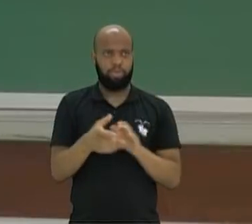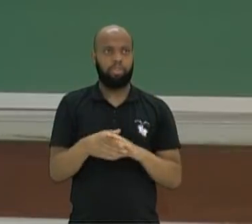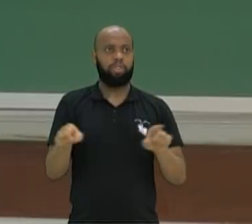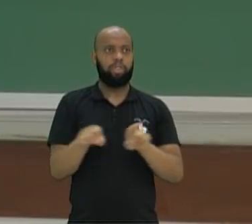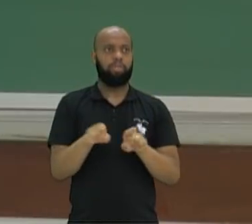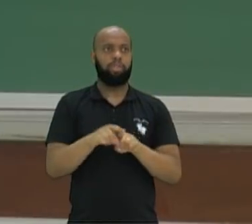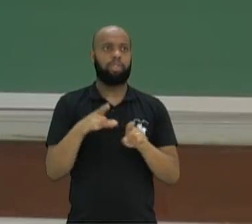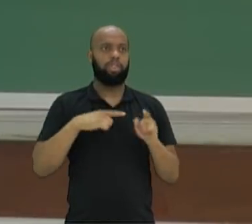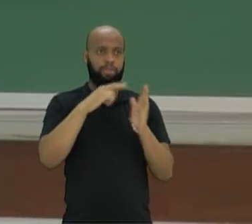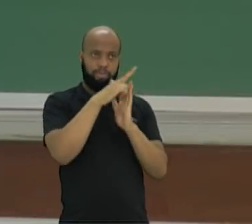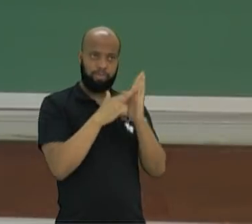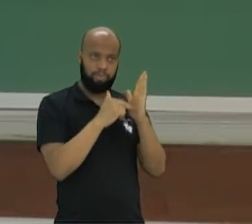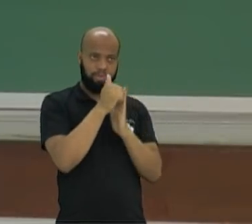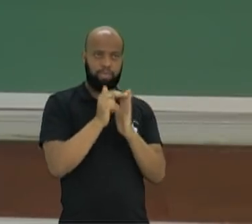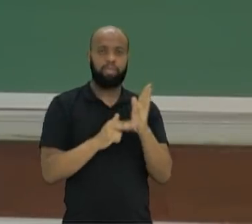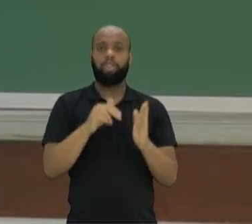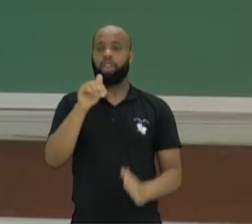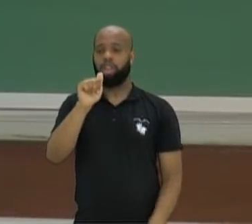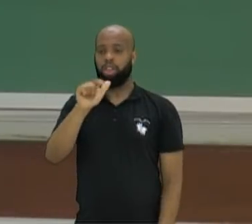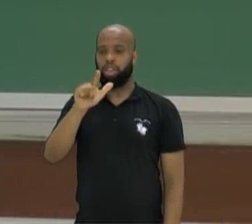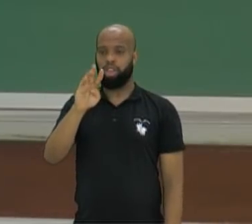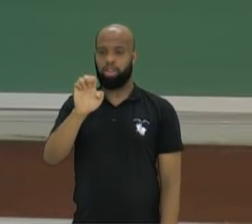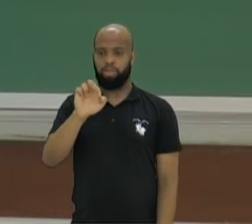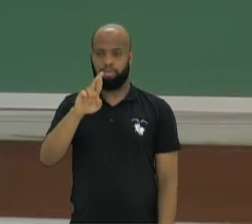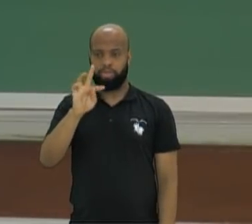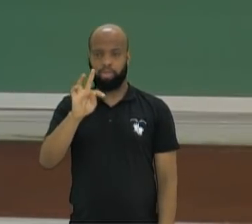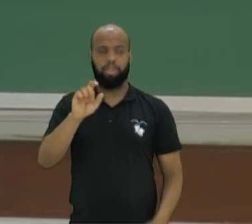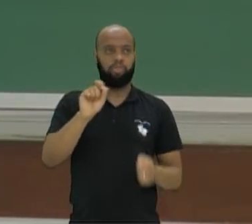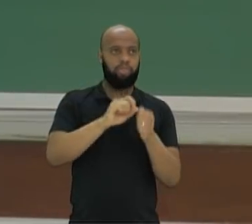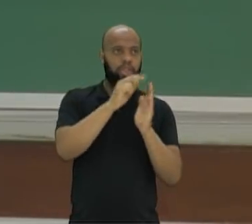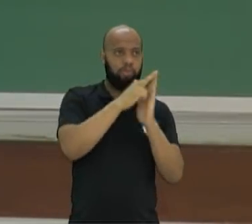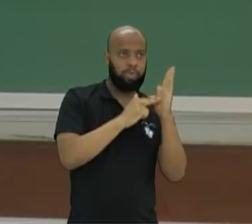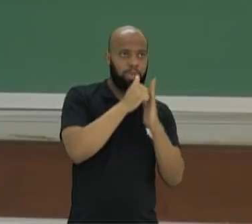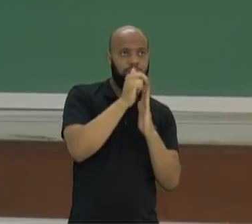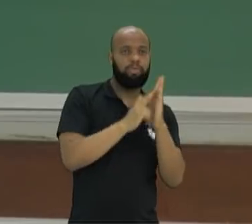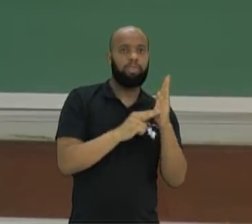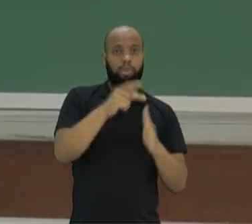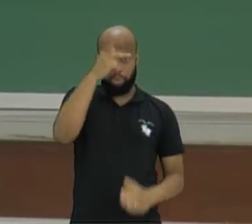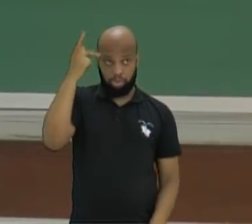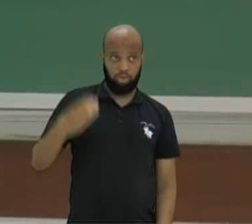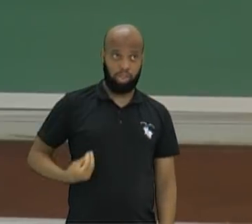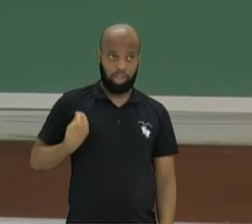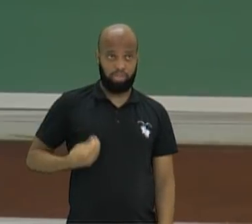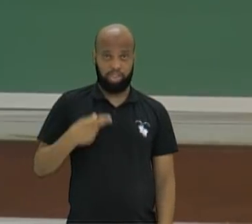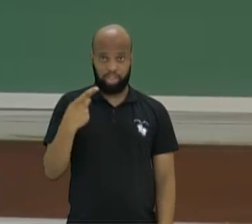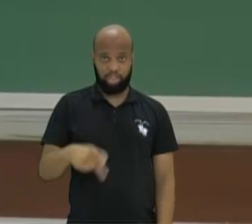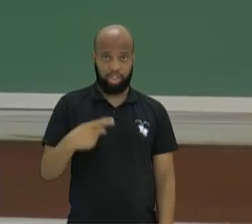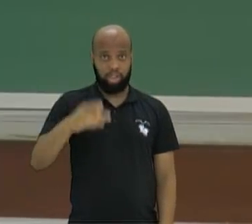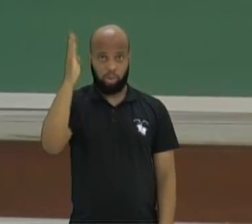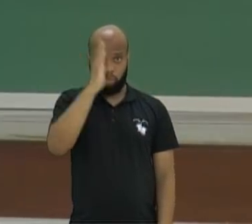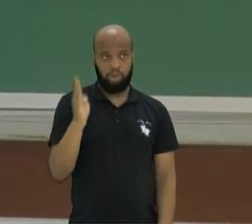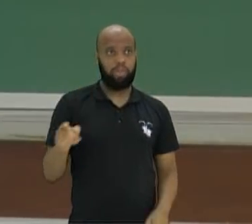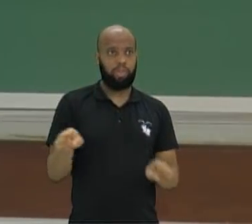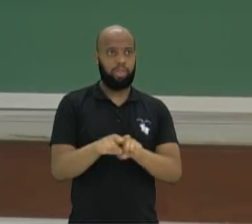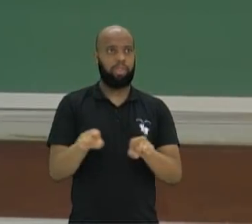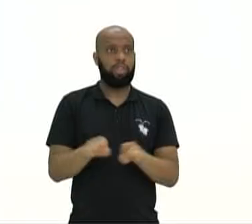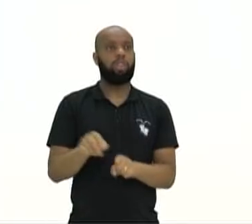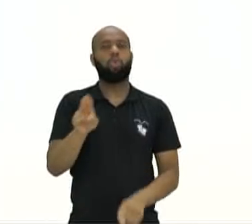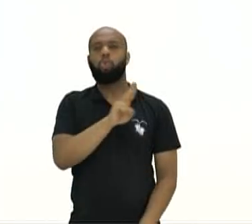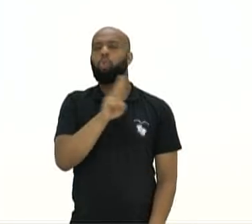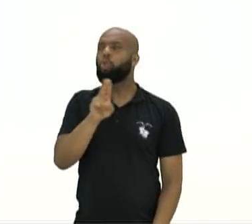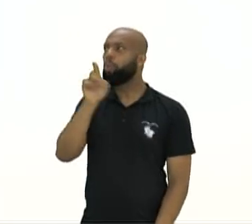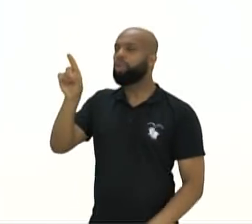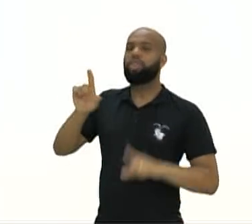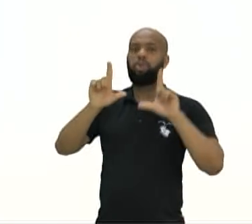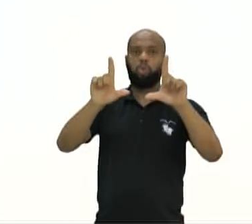pintor Albert Eckhout expressou seu encantamento ao representar paisagens e habitantes do Brasil. E o nome dessa